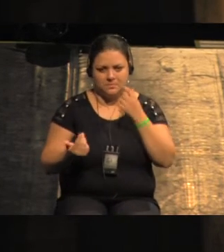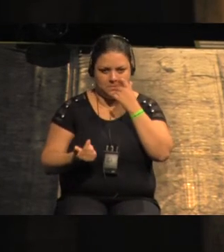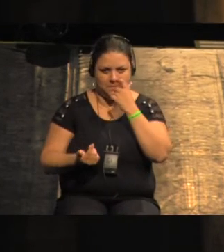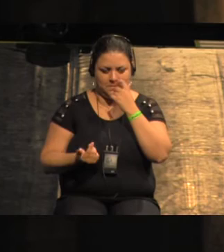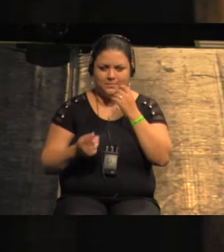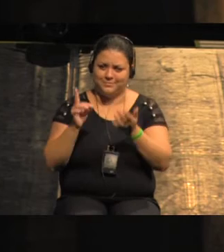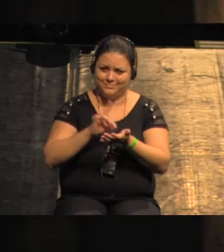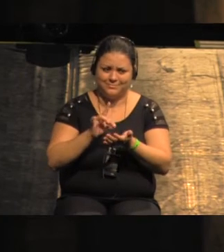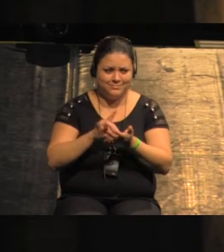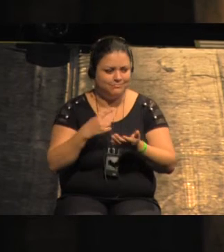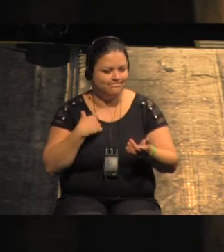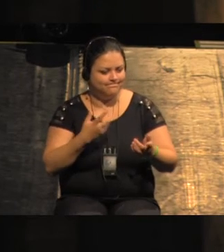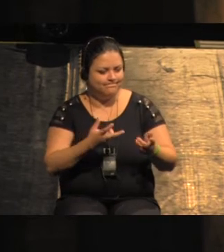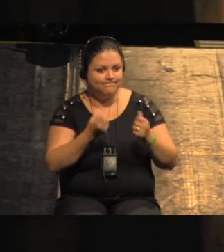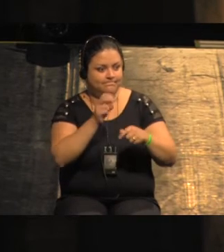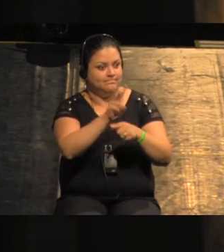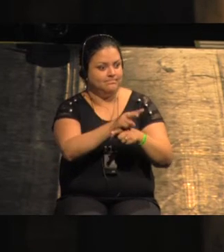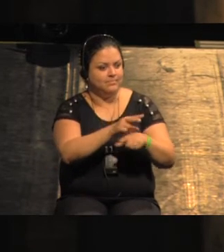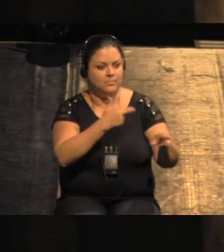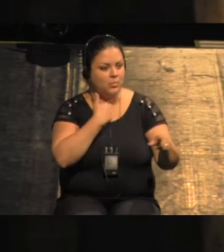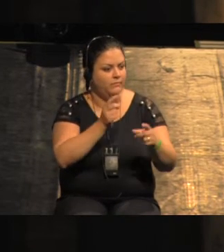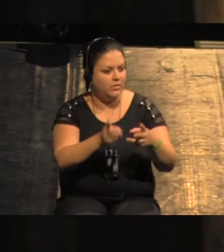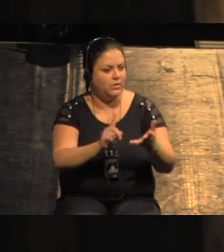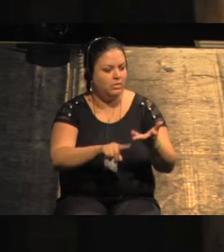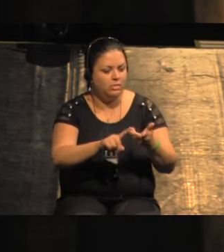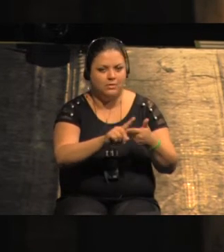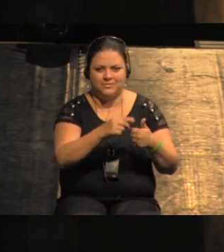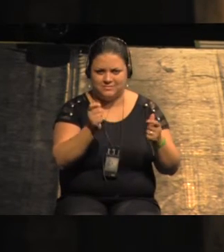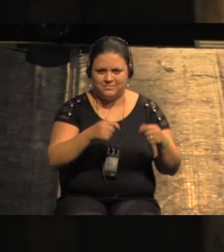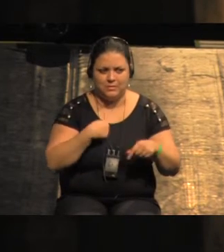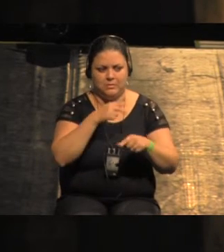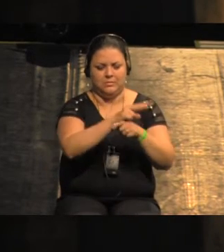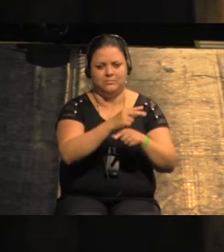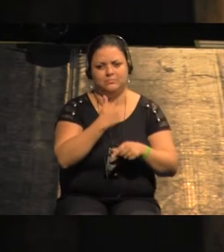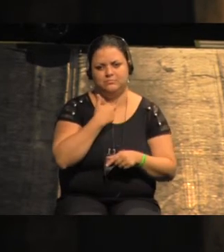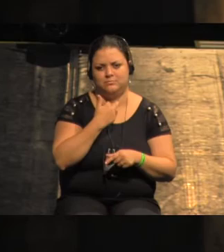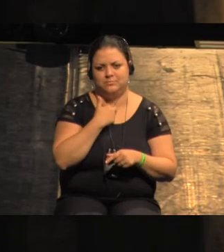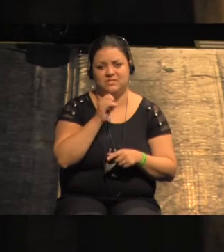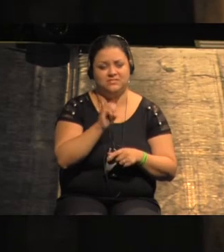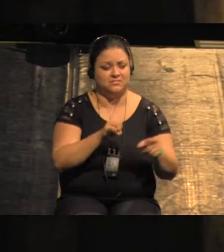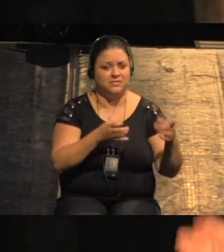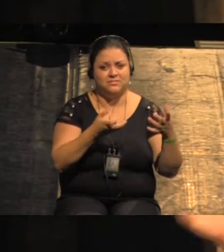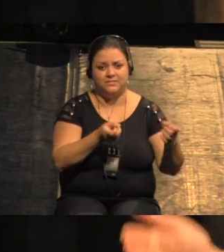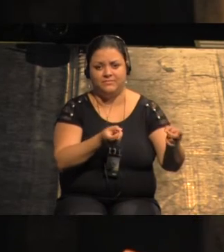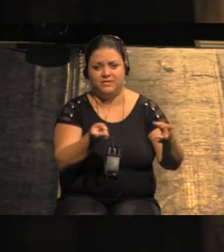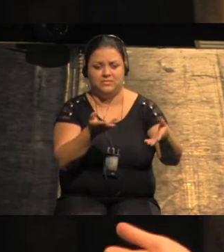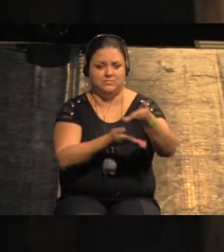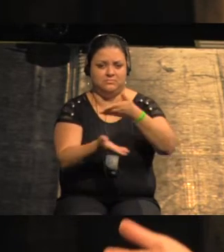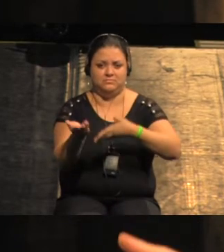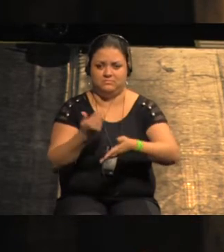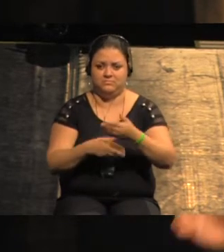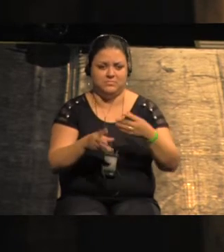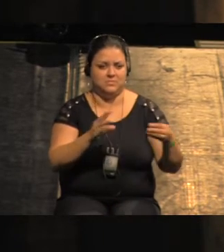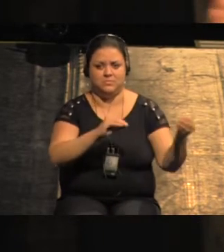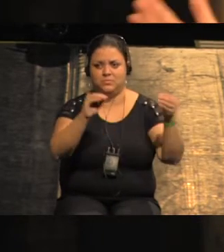bolso. Verdade. Como é que você vai fazer para controlar isso? Chega uma hora que você pensa, não, é melhor fazer. E se o cara quiser vender e